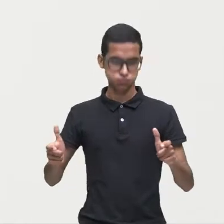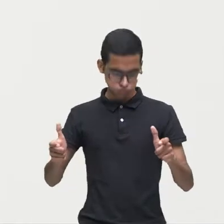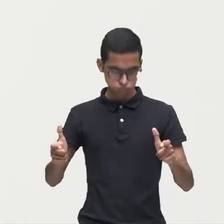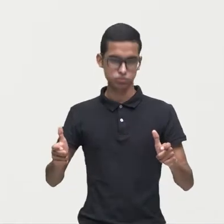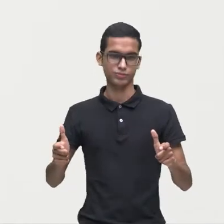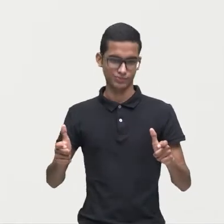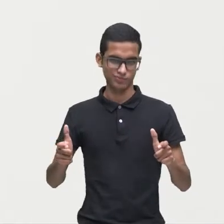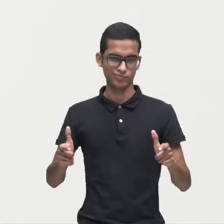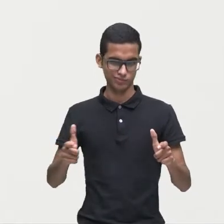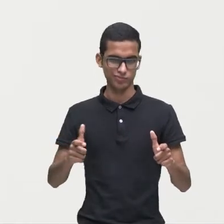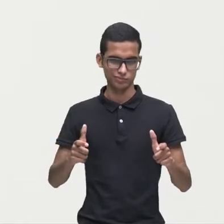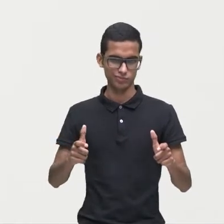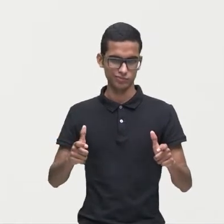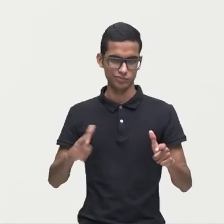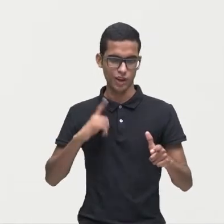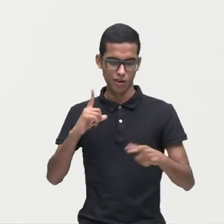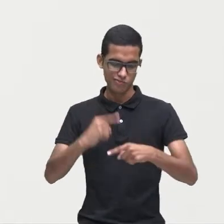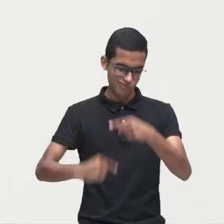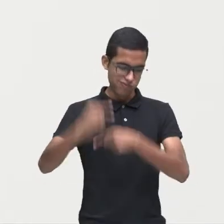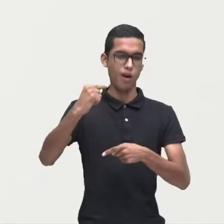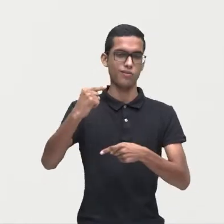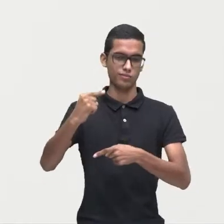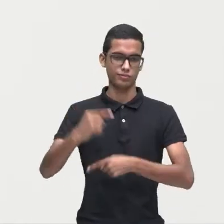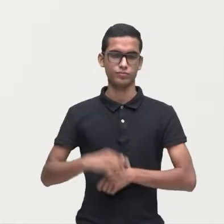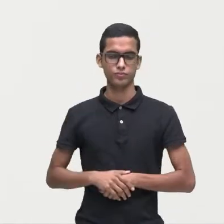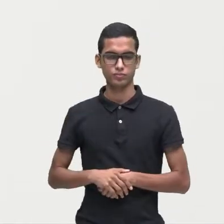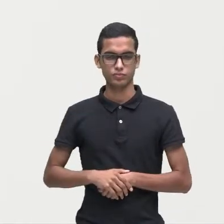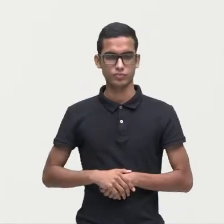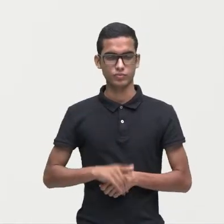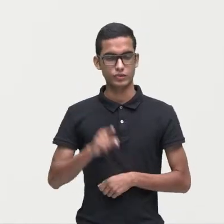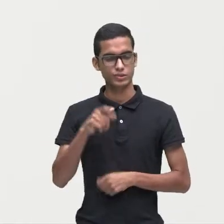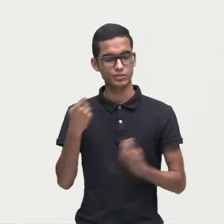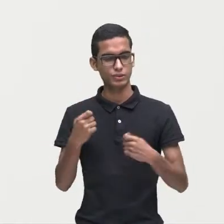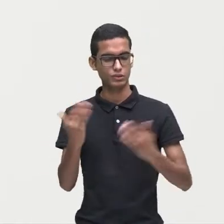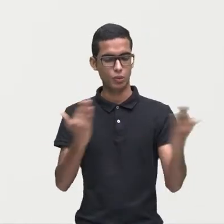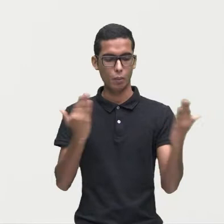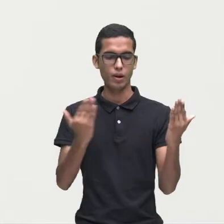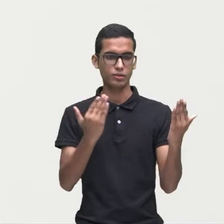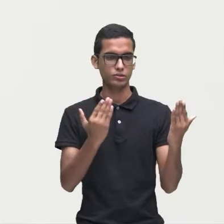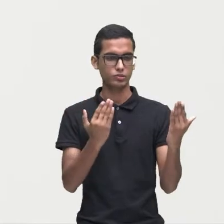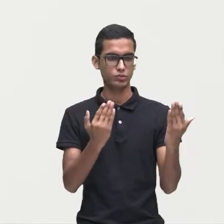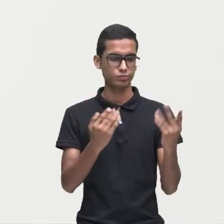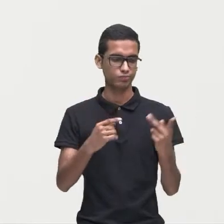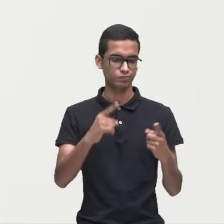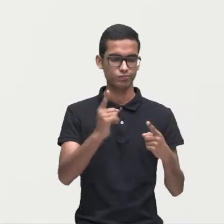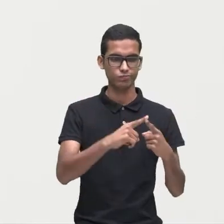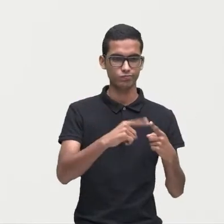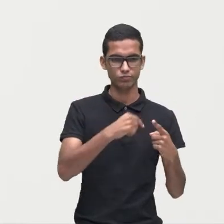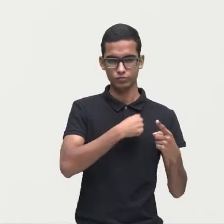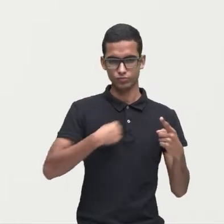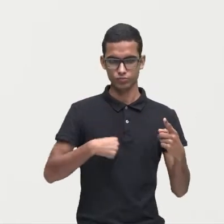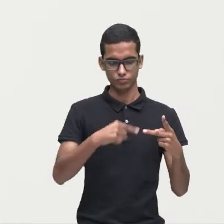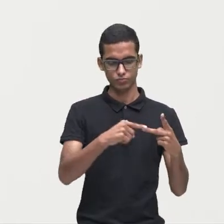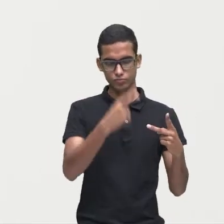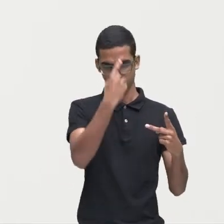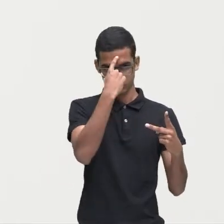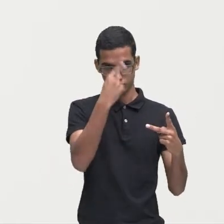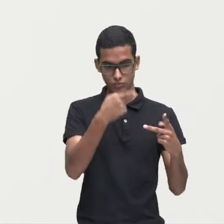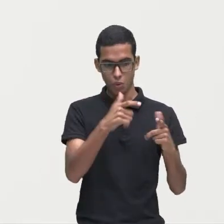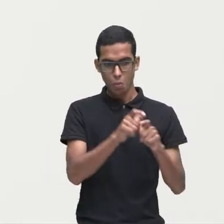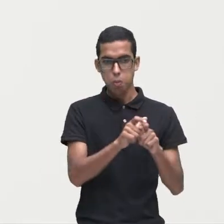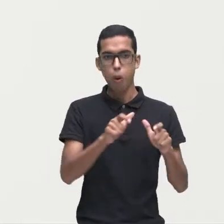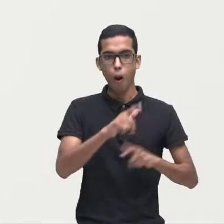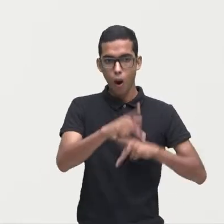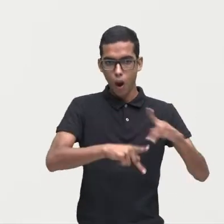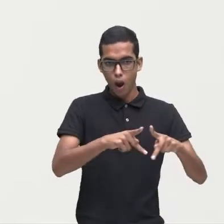é elevadíssima, tá bom? Só para você comparar com o Brasil aqui, ó. Observa a tabela do Brasil